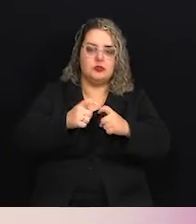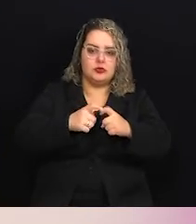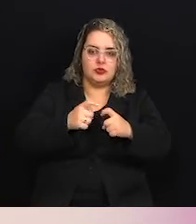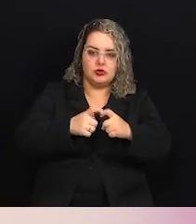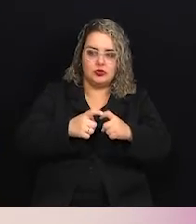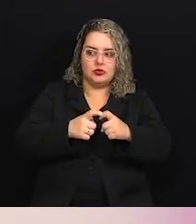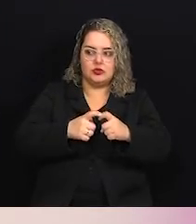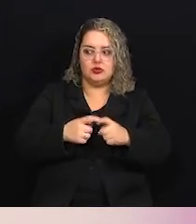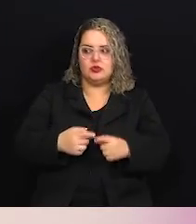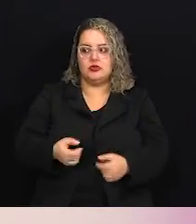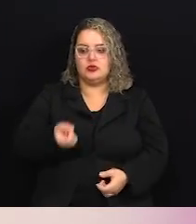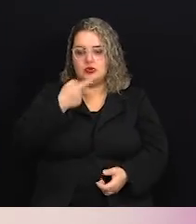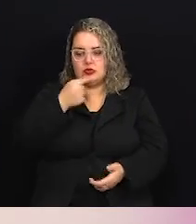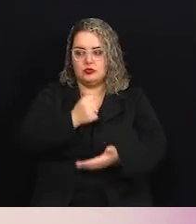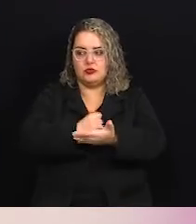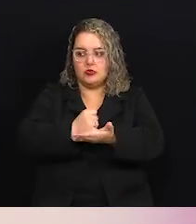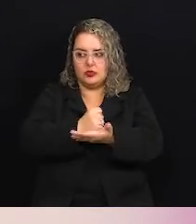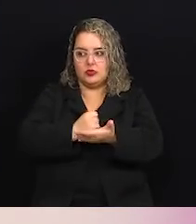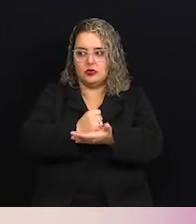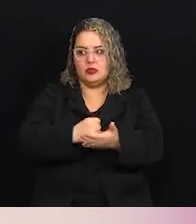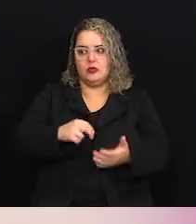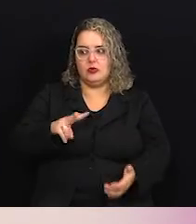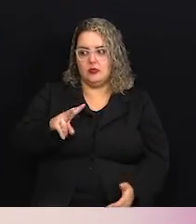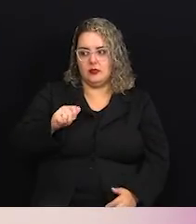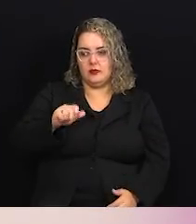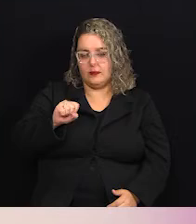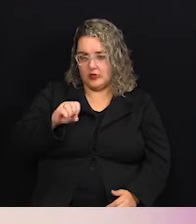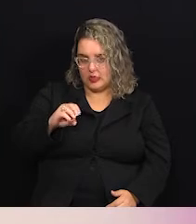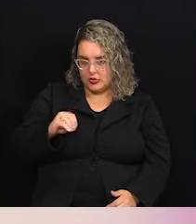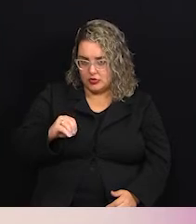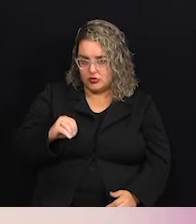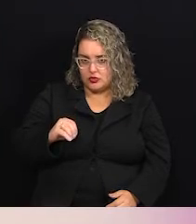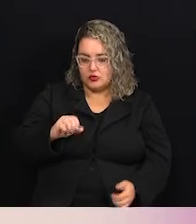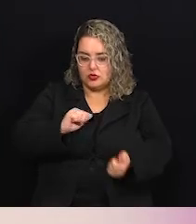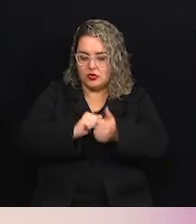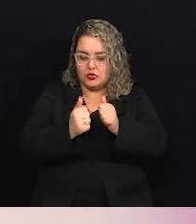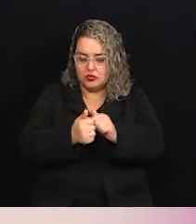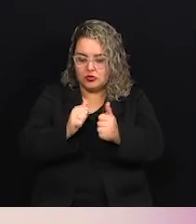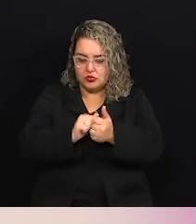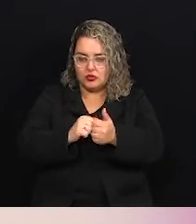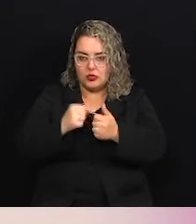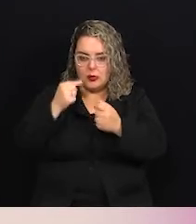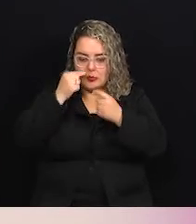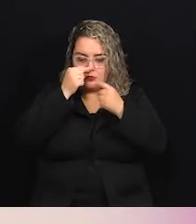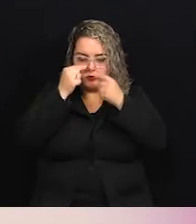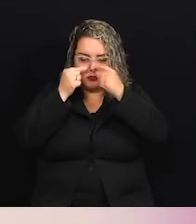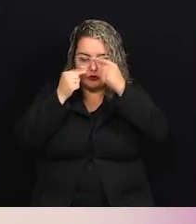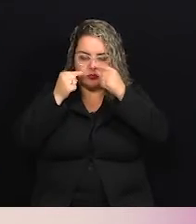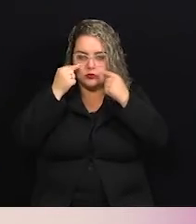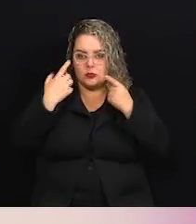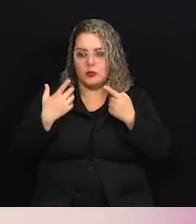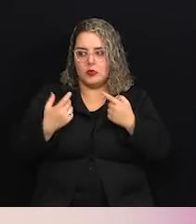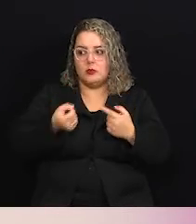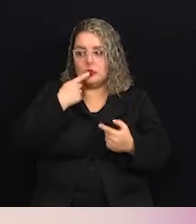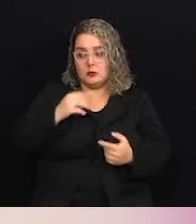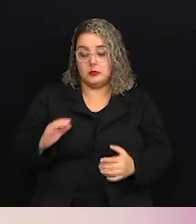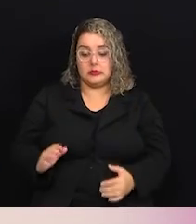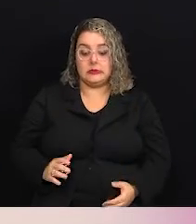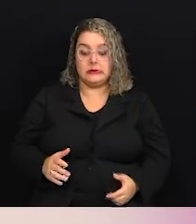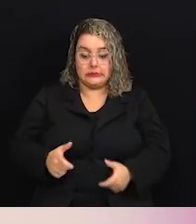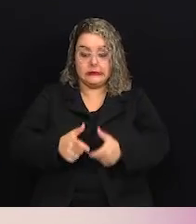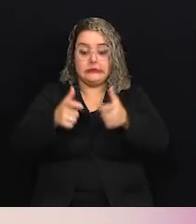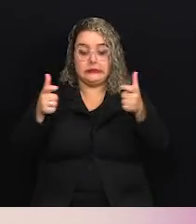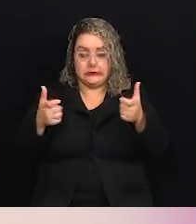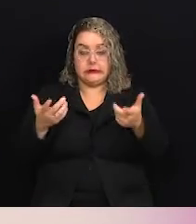de medicação, que chamados os vasoconstritores nasais. Então, a gente tem que usar aí dose de medicação bastante alta